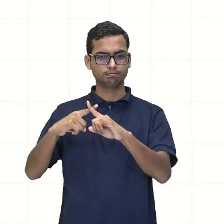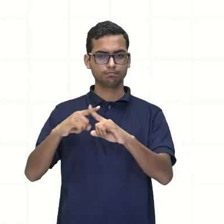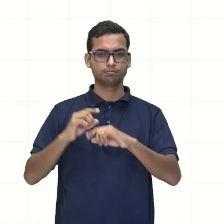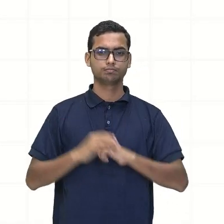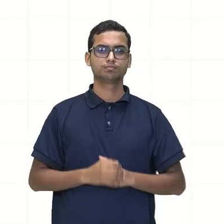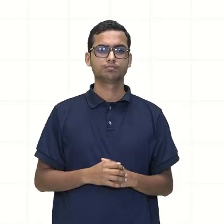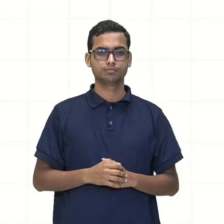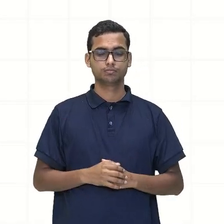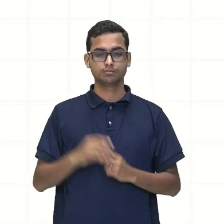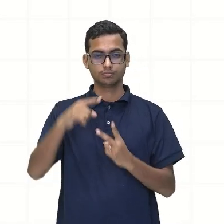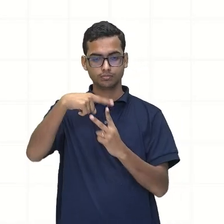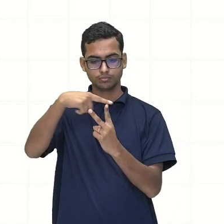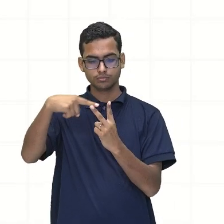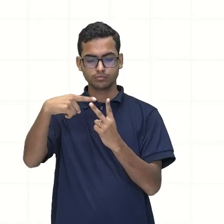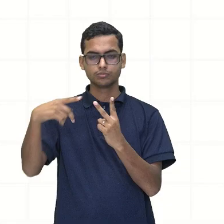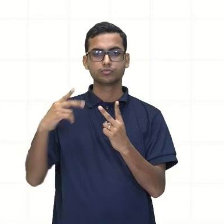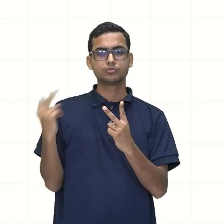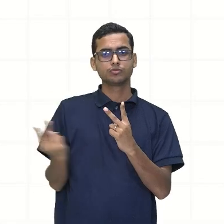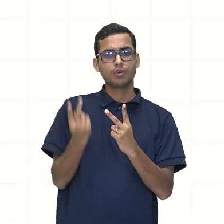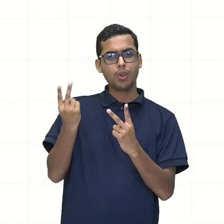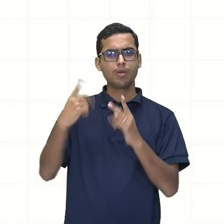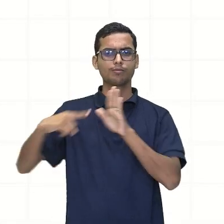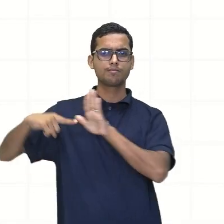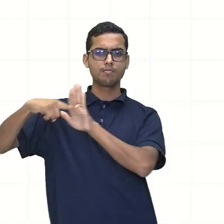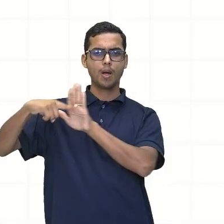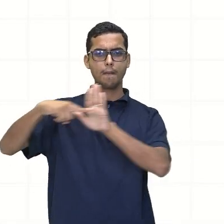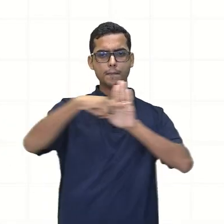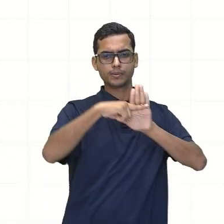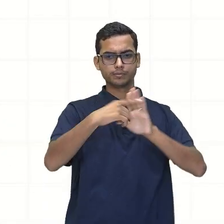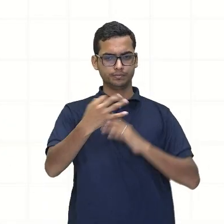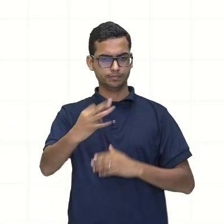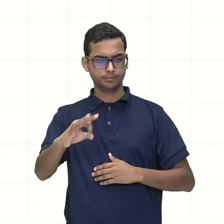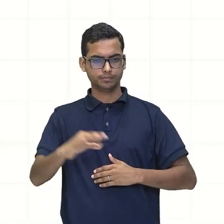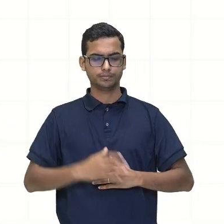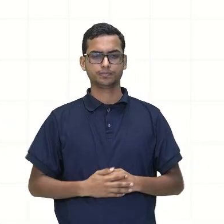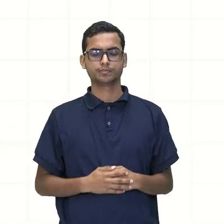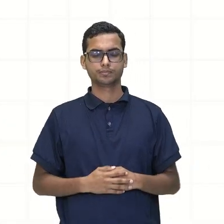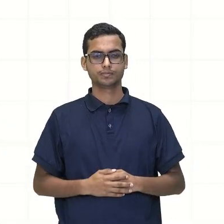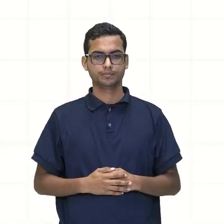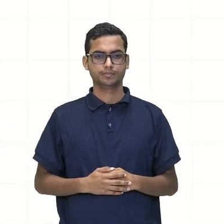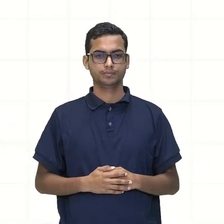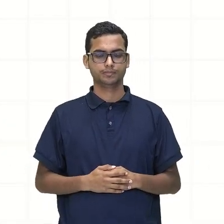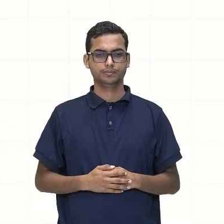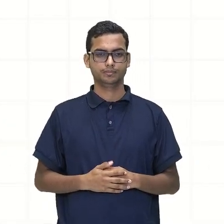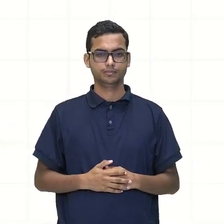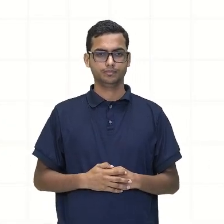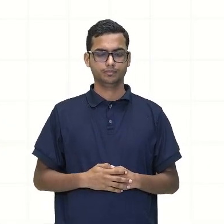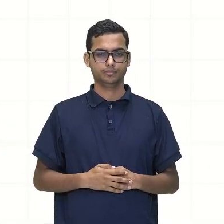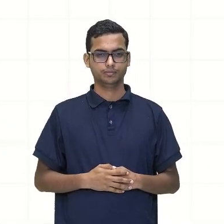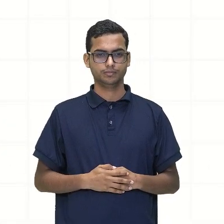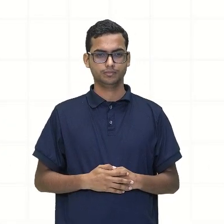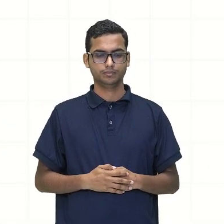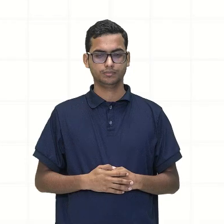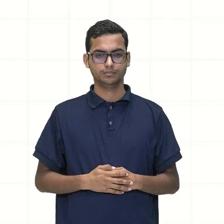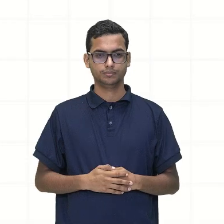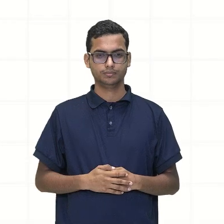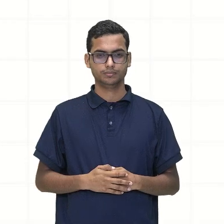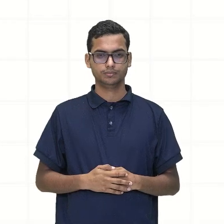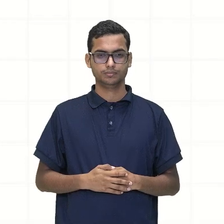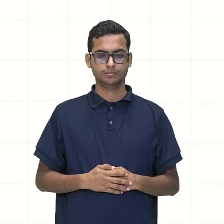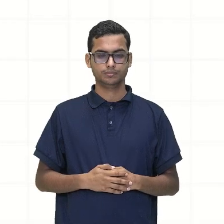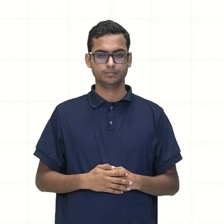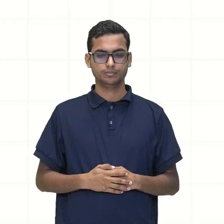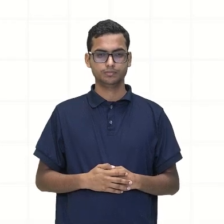2 valores negativos, sinais iguais. Então, esse resultado vai ser o quê? Vai ser